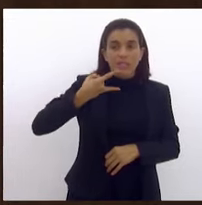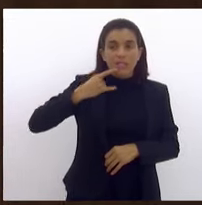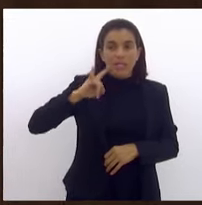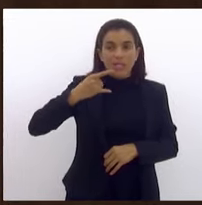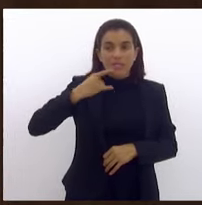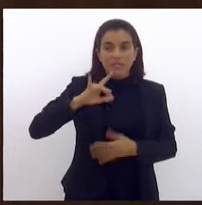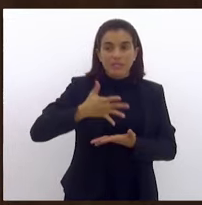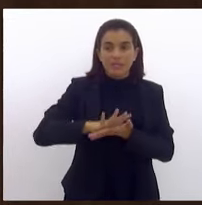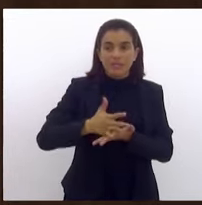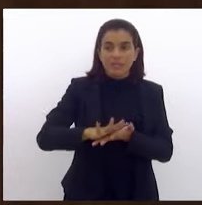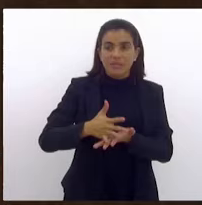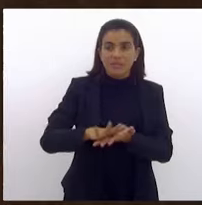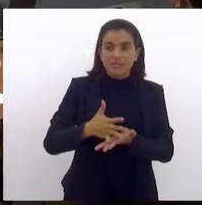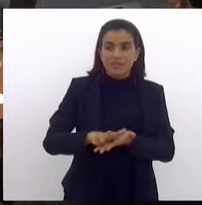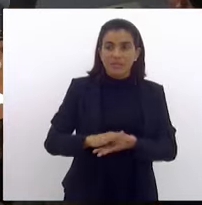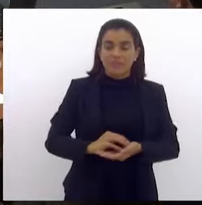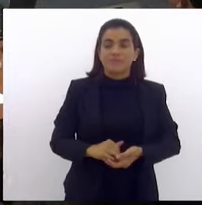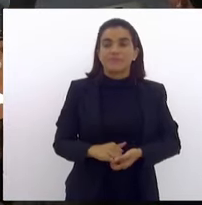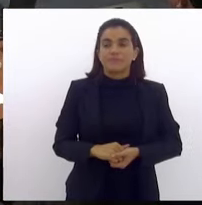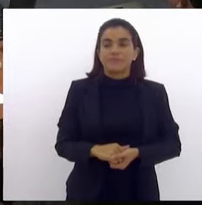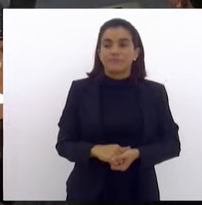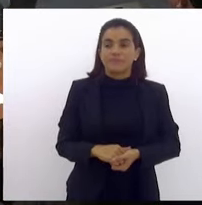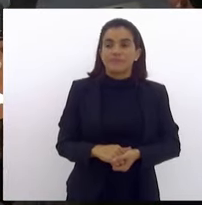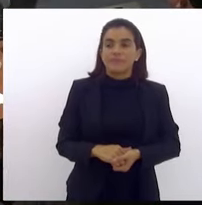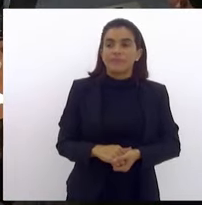e samba. Obrigado, presidente.